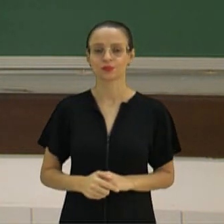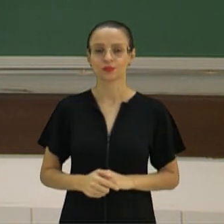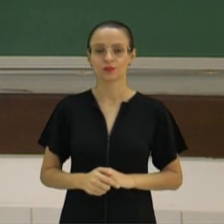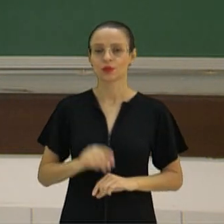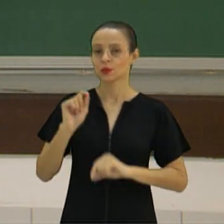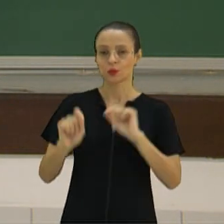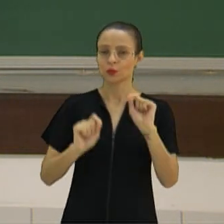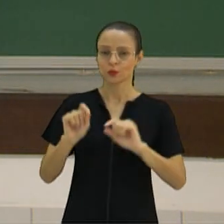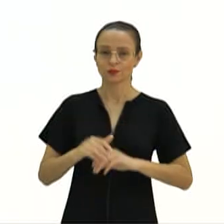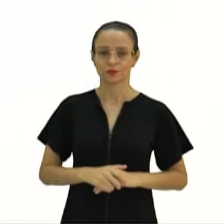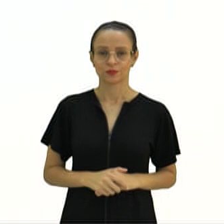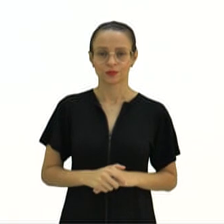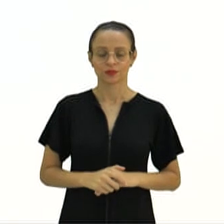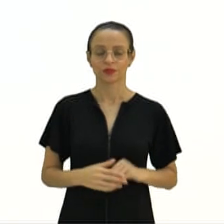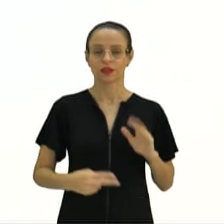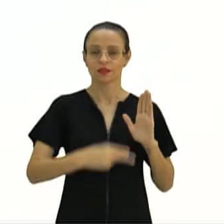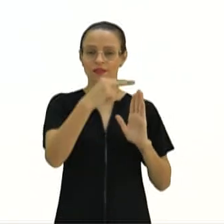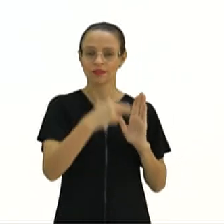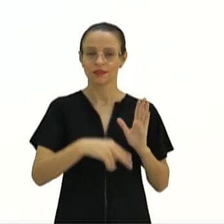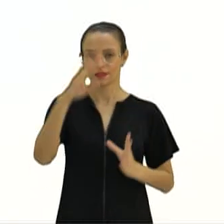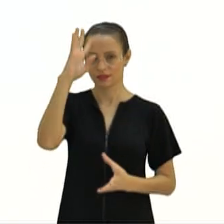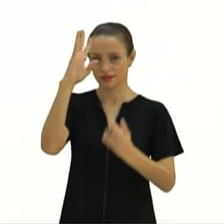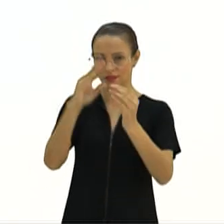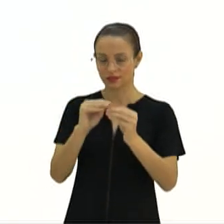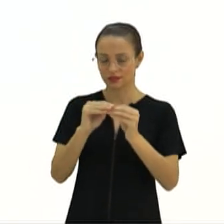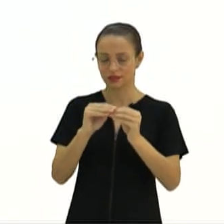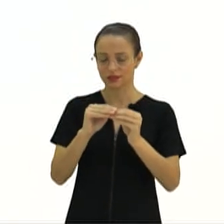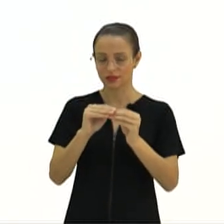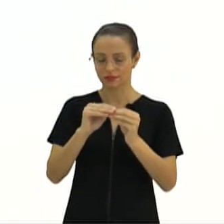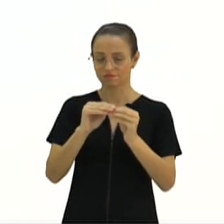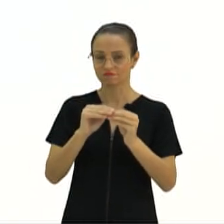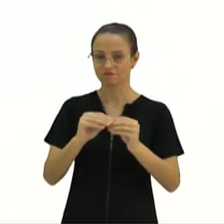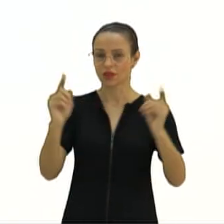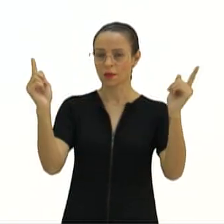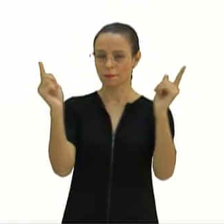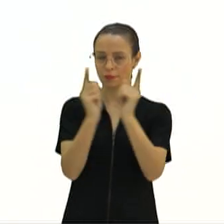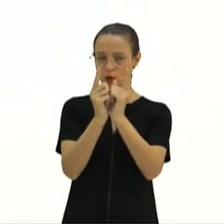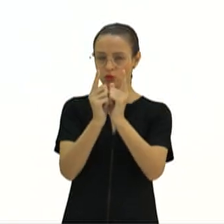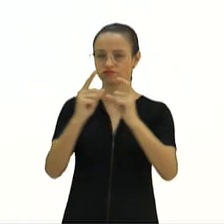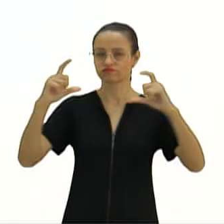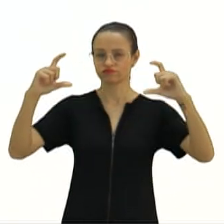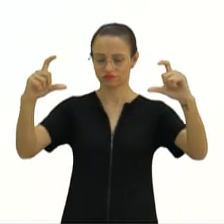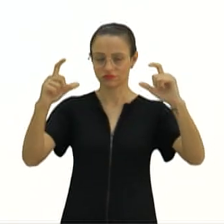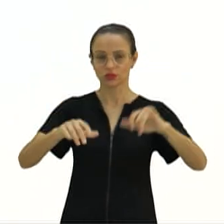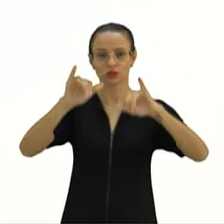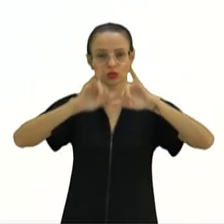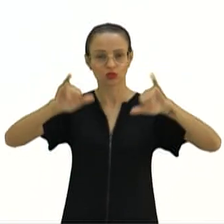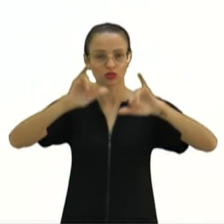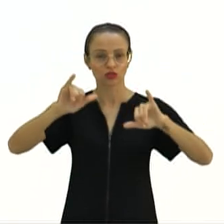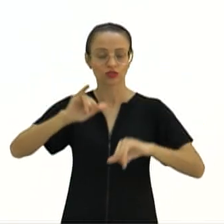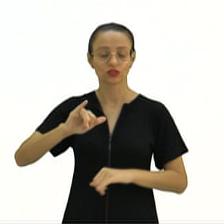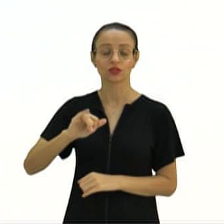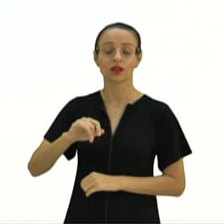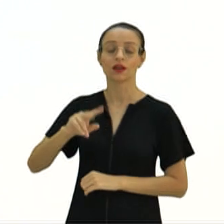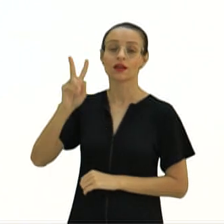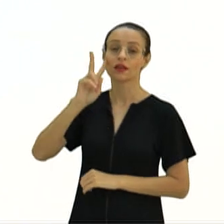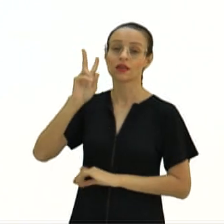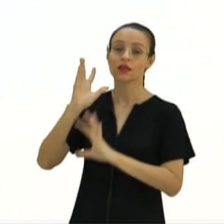Eles são ler e compreender fragmento de uma notícia, retomar os conhecimentos sobre as